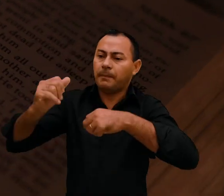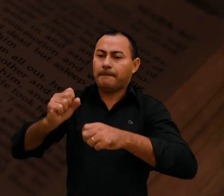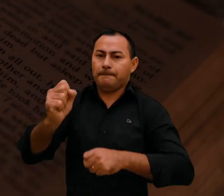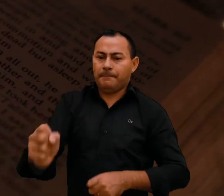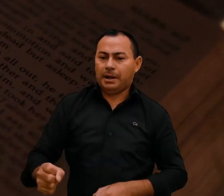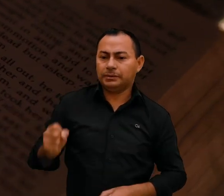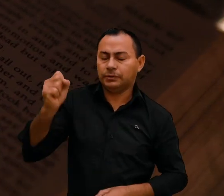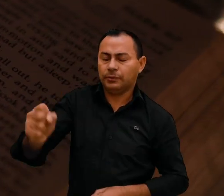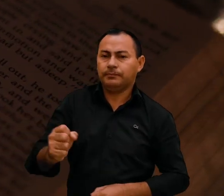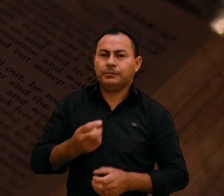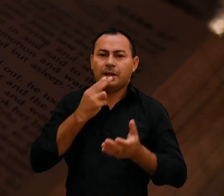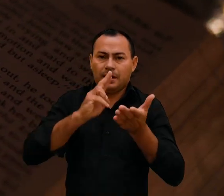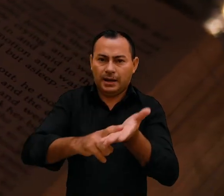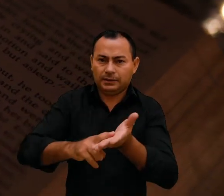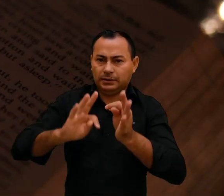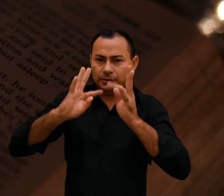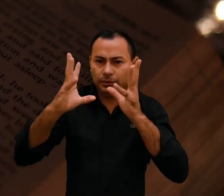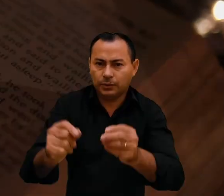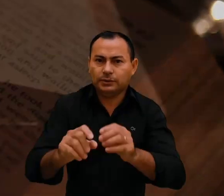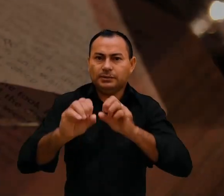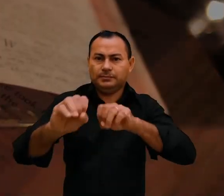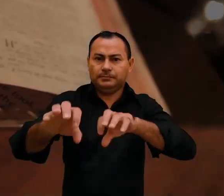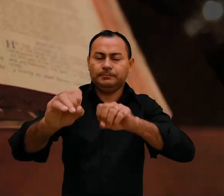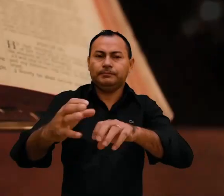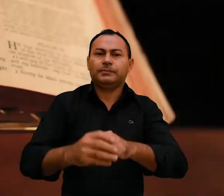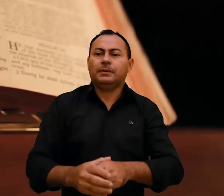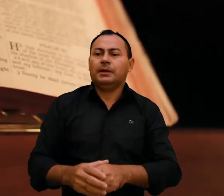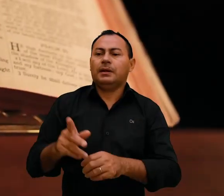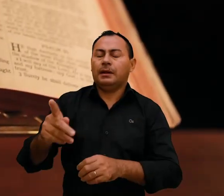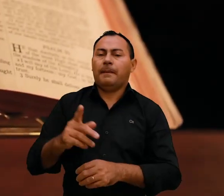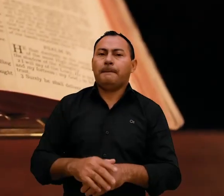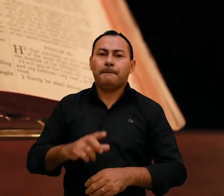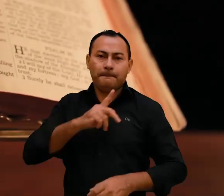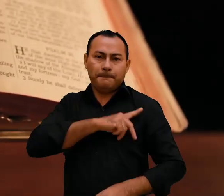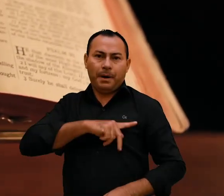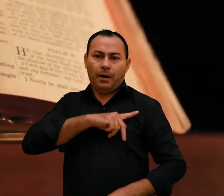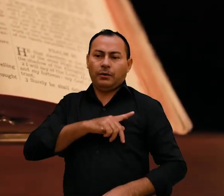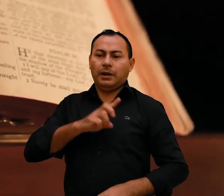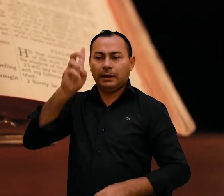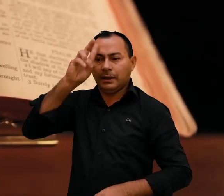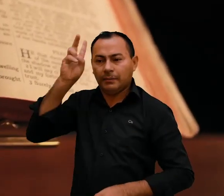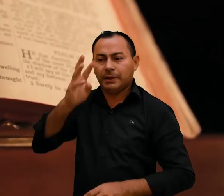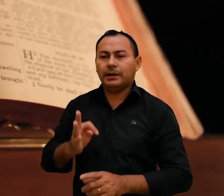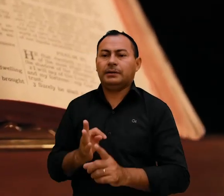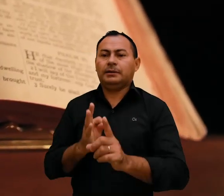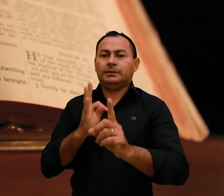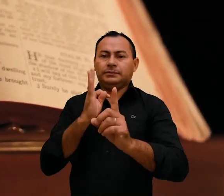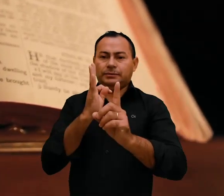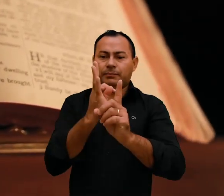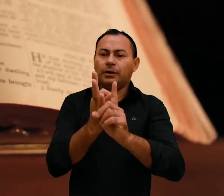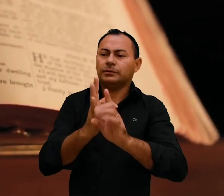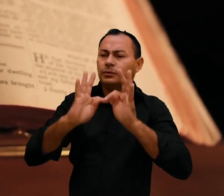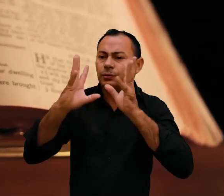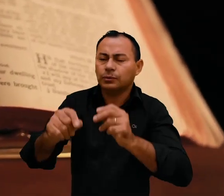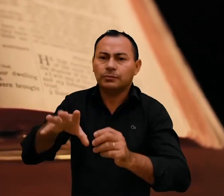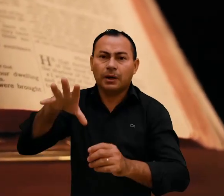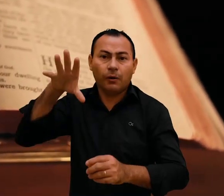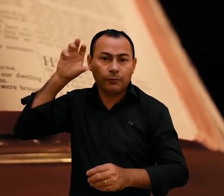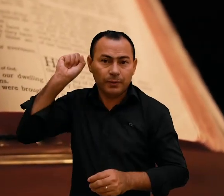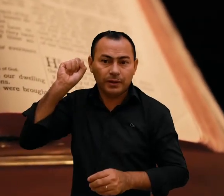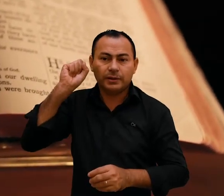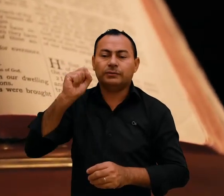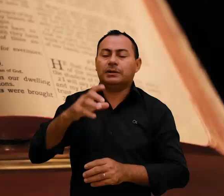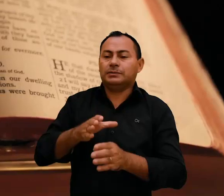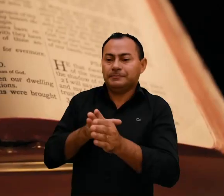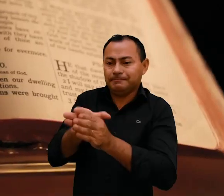pastor e essa carta é o resumo de todo esse ensino né na Paulo relembra temóteo tudo que ele já tinha ouvido